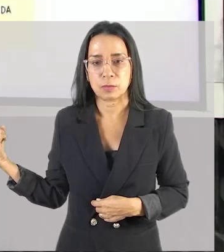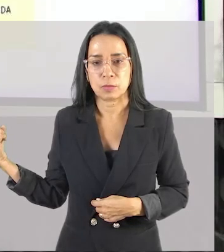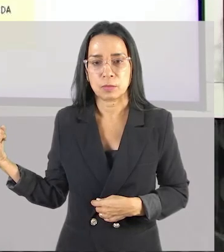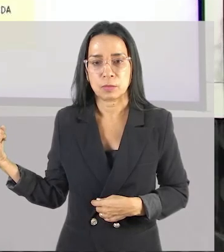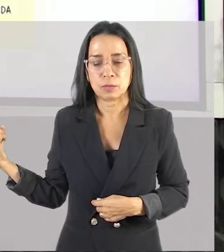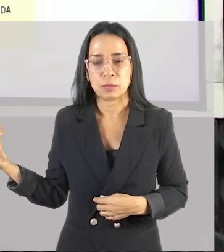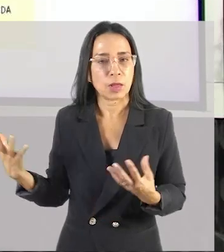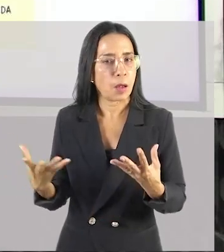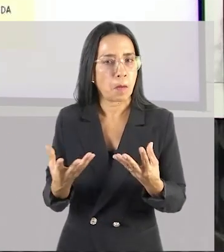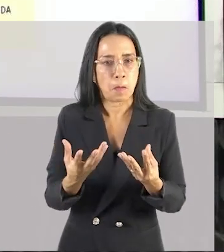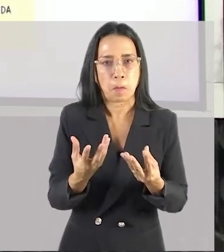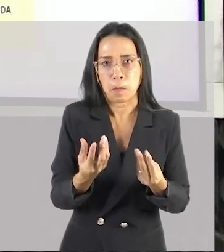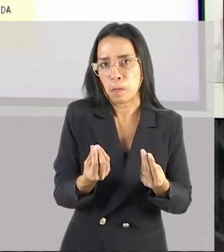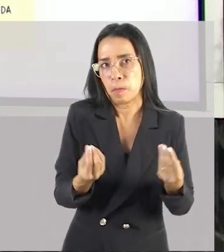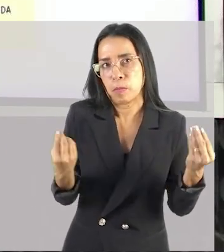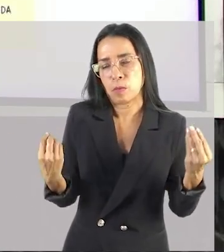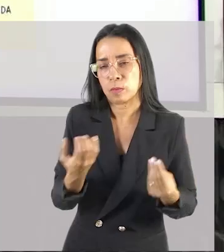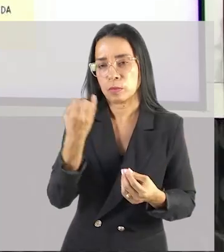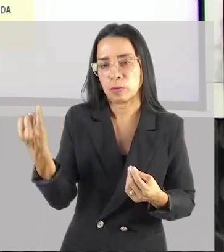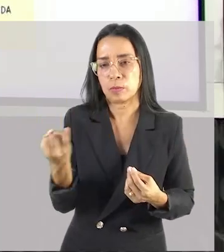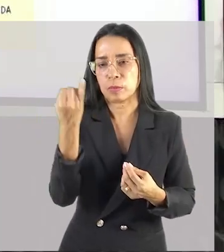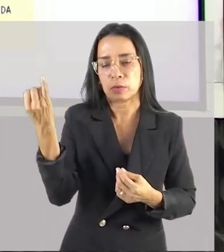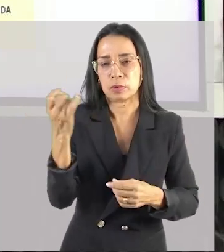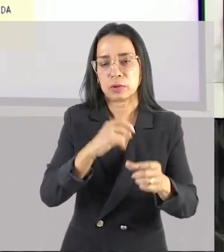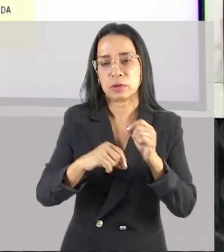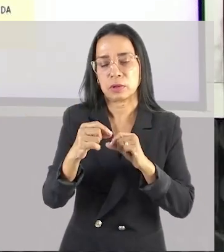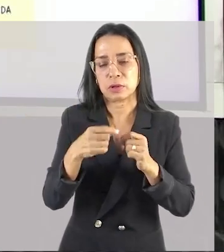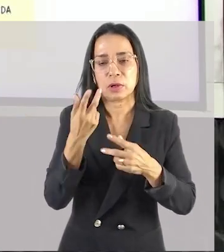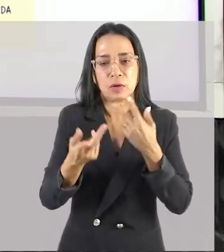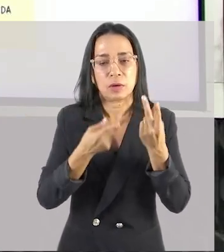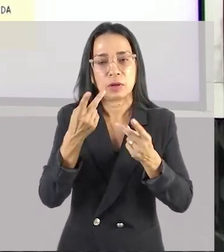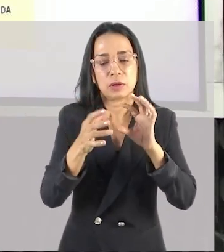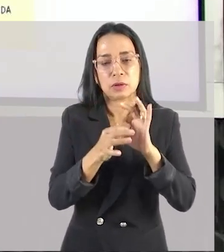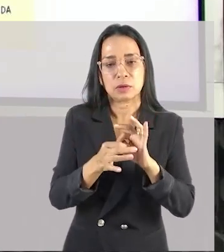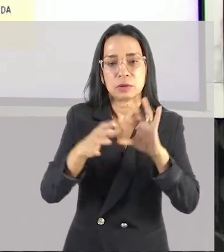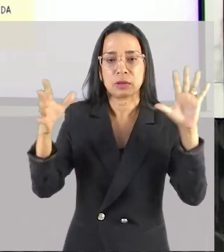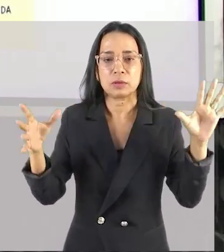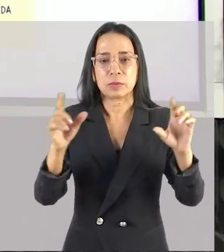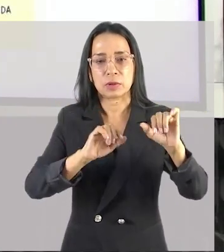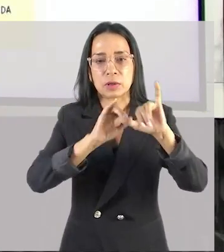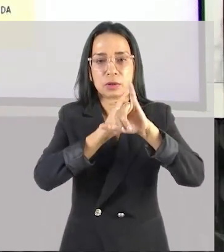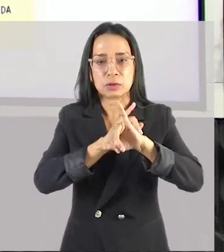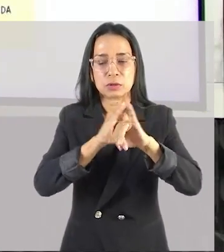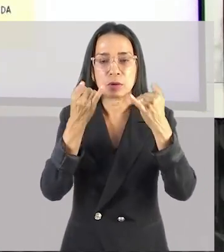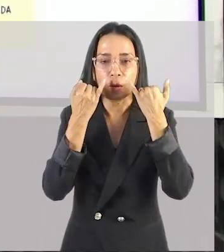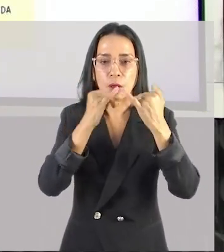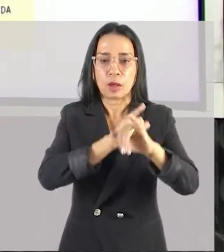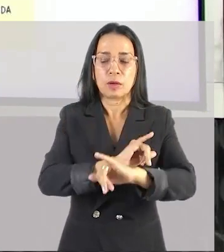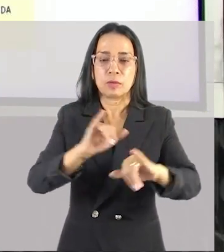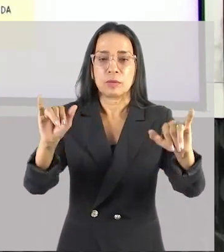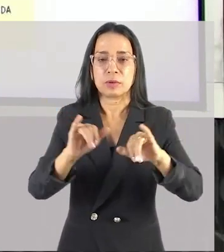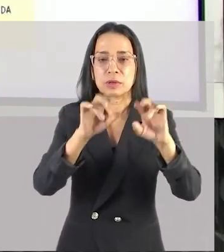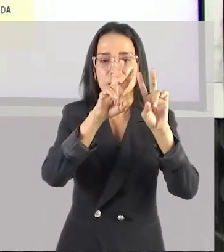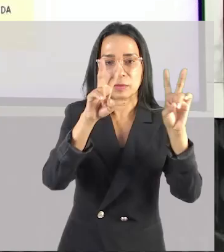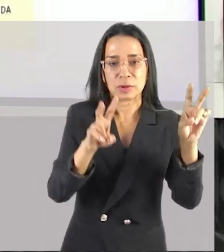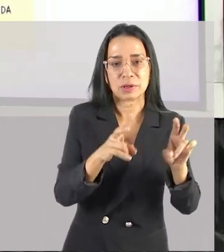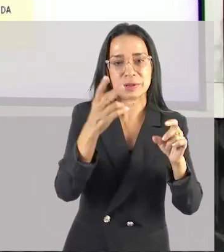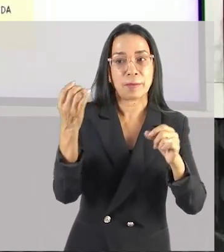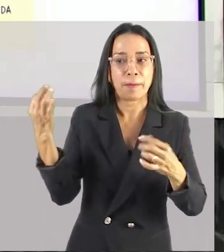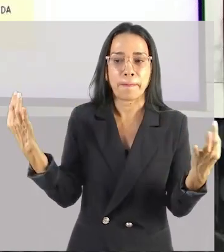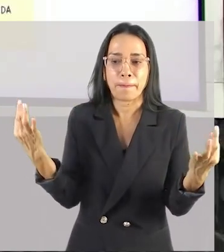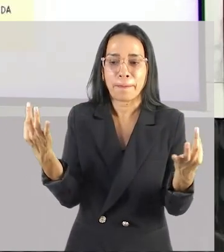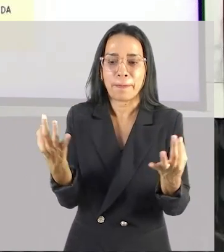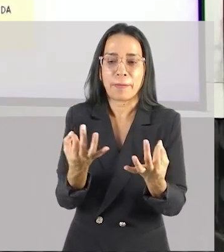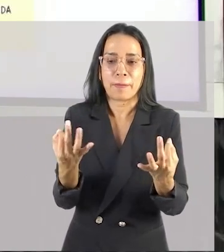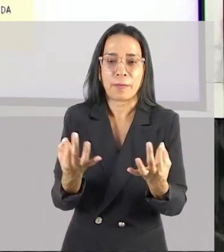comunicação? Muito pertinente. Estamos falando aqui de liberdade de informação. Esse tema cairia como luva